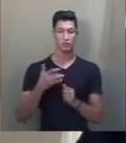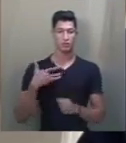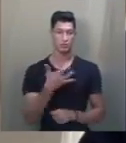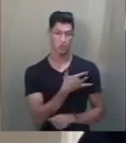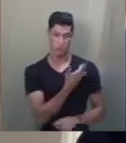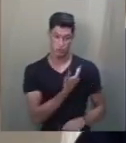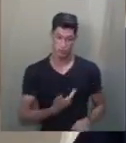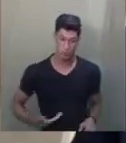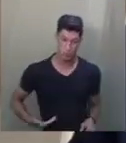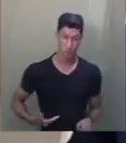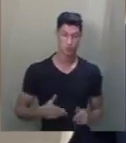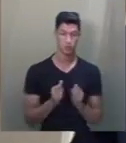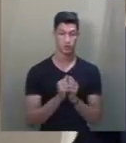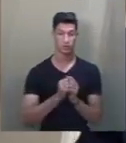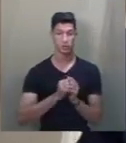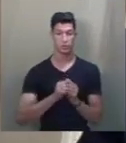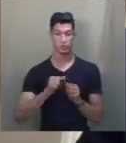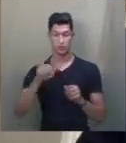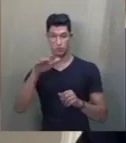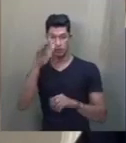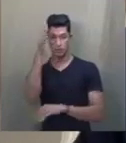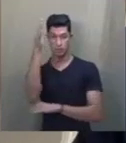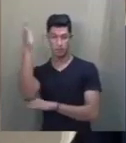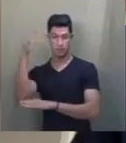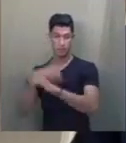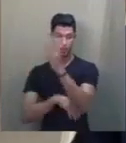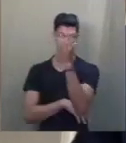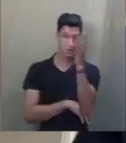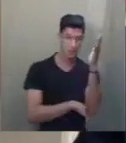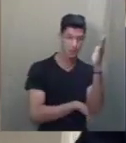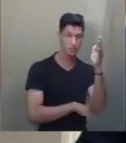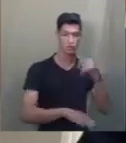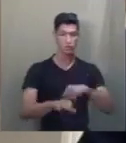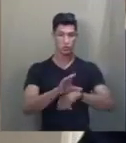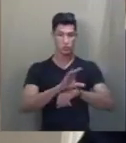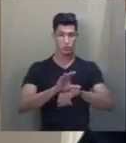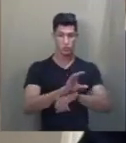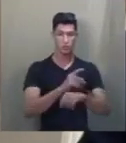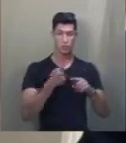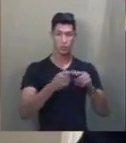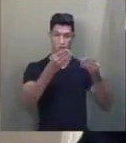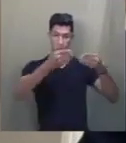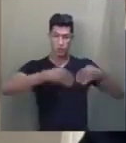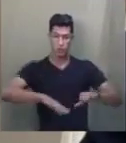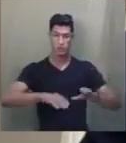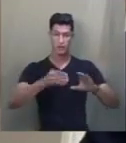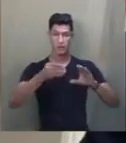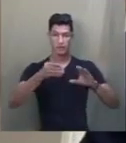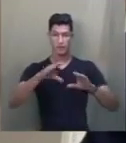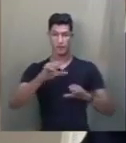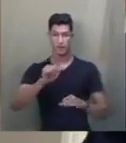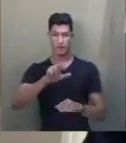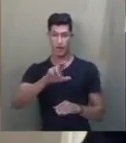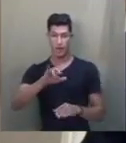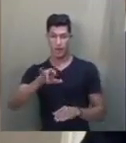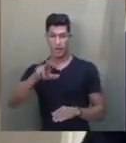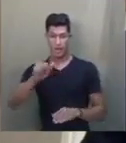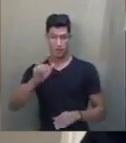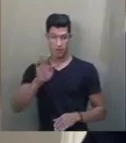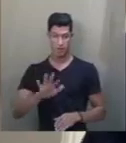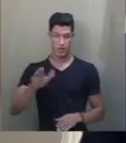pública, com a parte de meio ambiente, com a parte de constitucionalidade, porque afeta essa questão das carreiras federais,